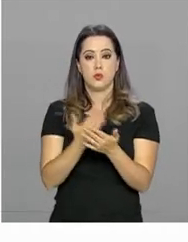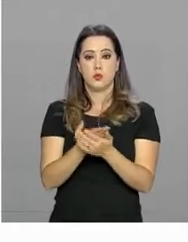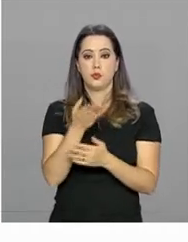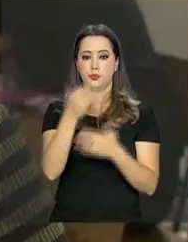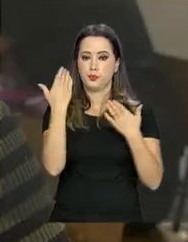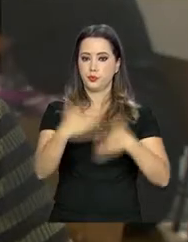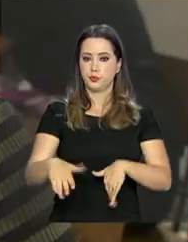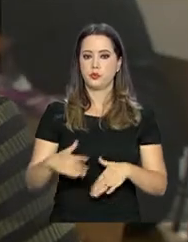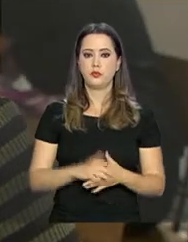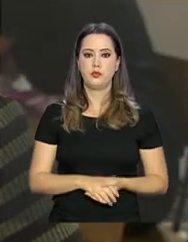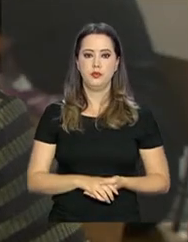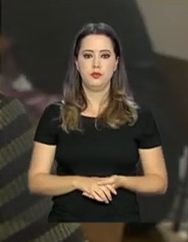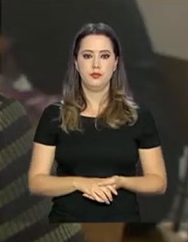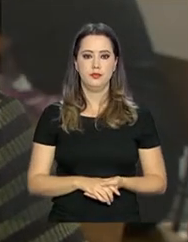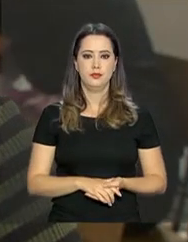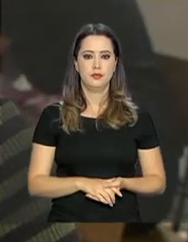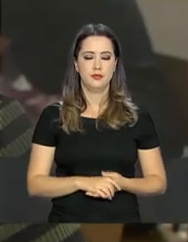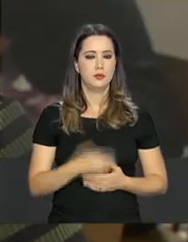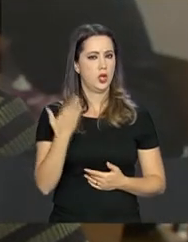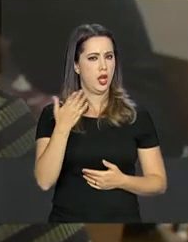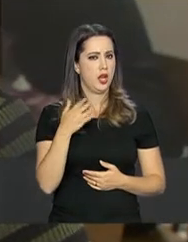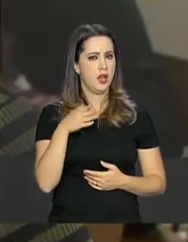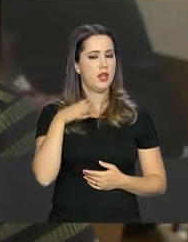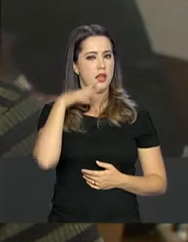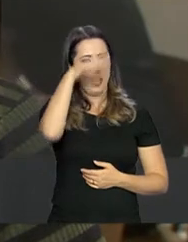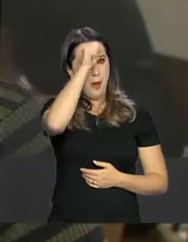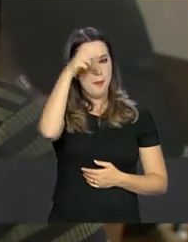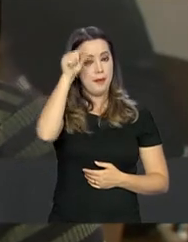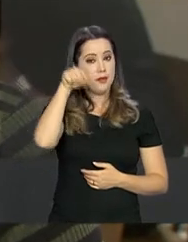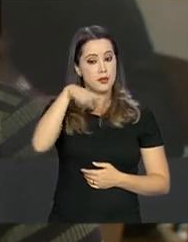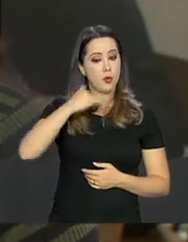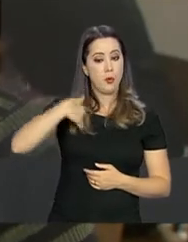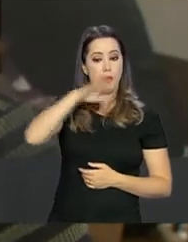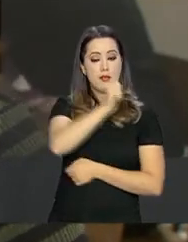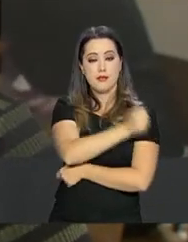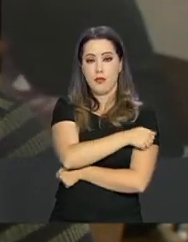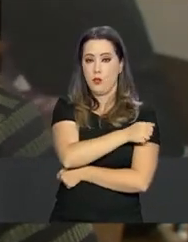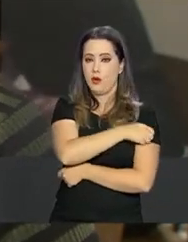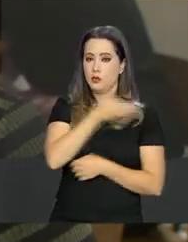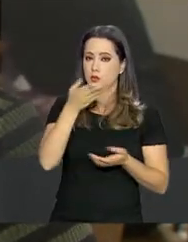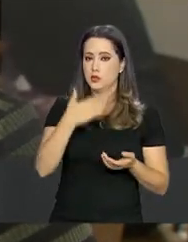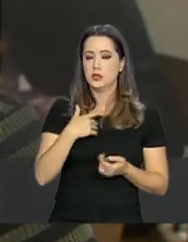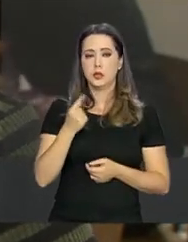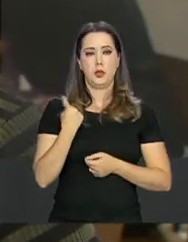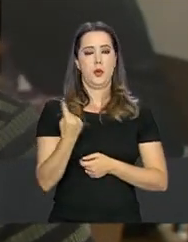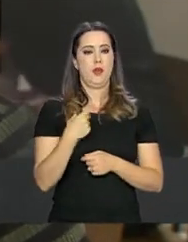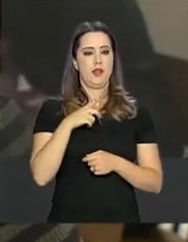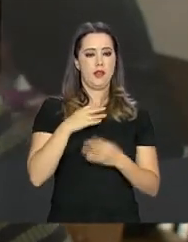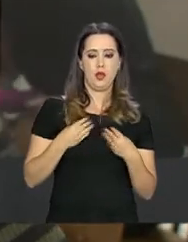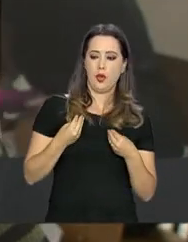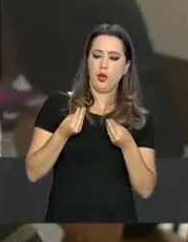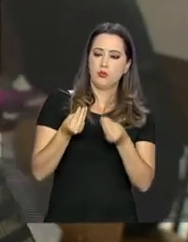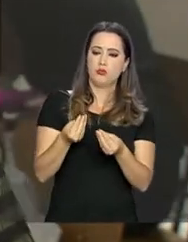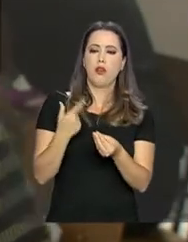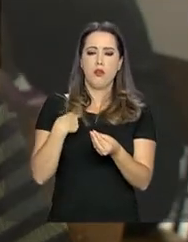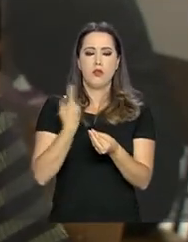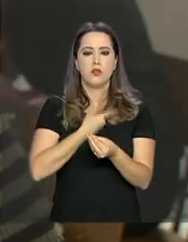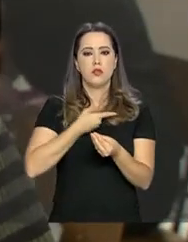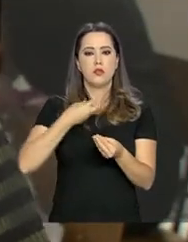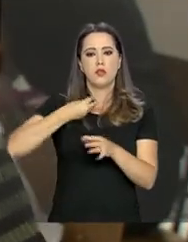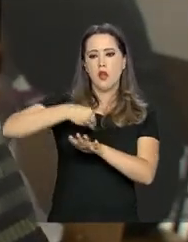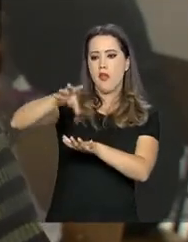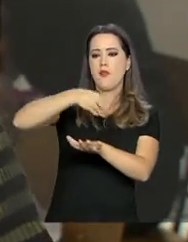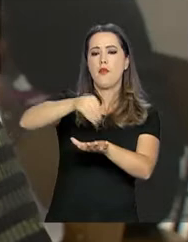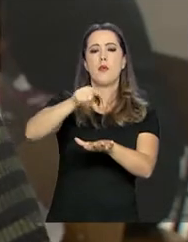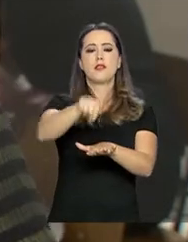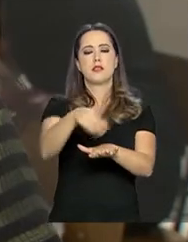na prova. Quem faz a maior parte do ensino e do esforço é o aluno, sabe? Então, se eu estou aqui dispondo informação,